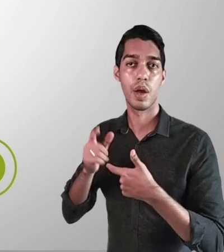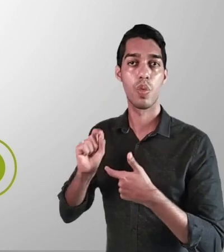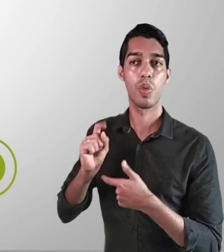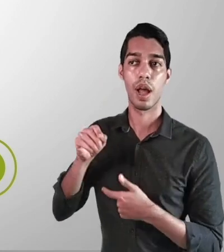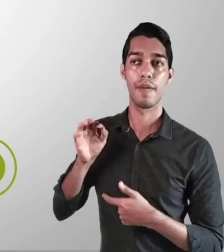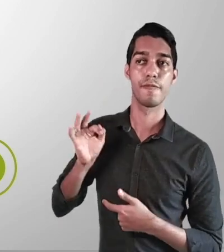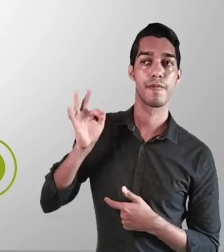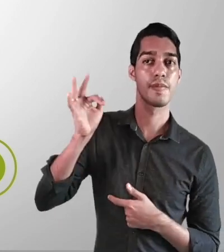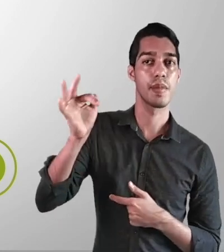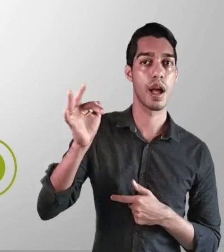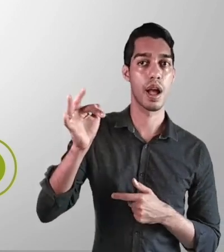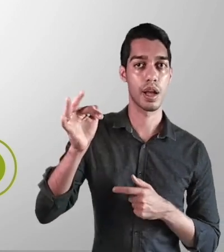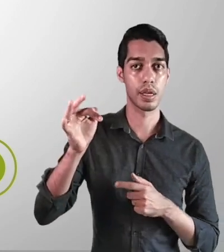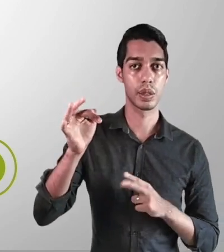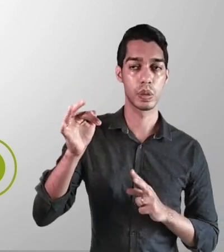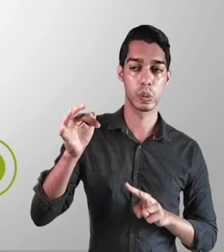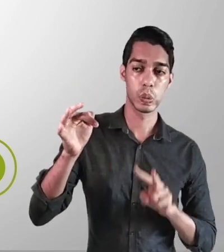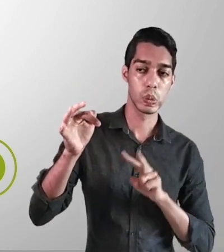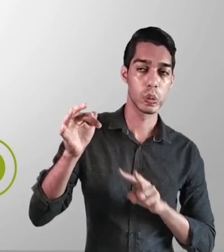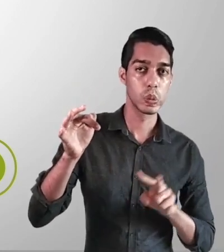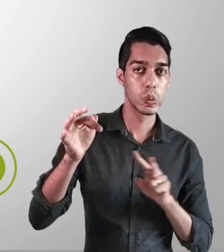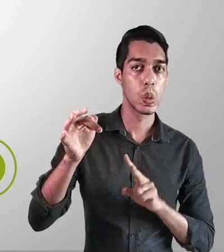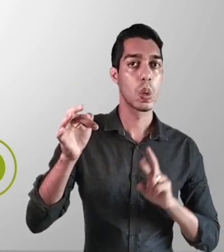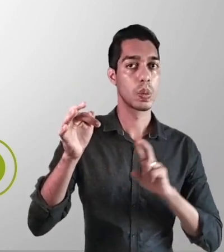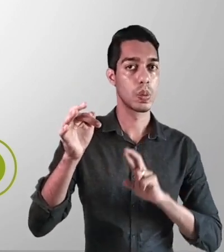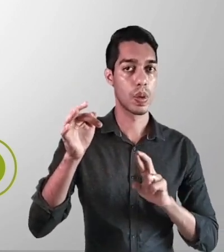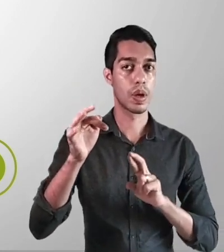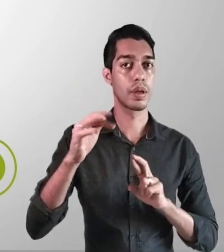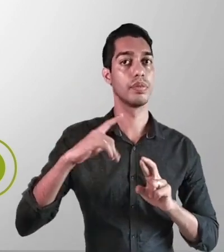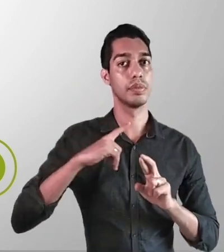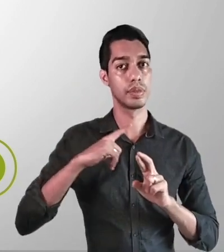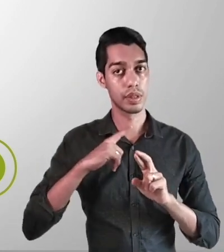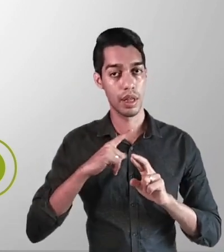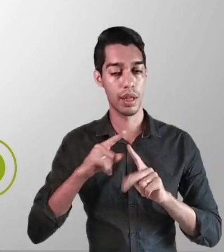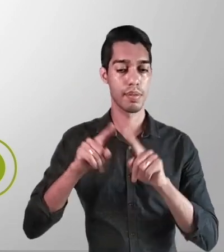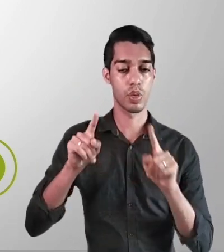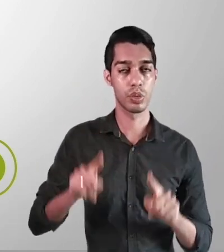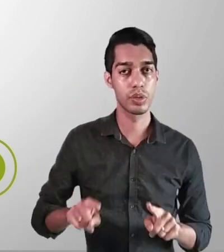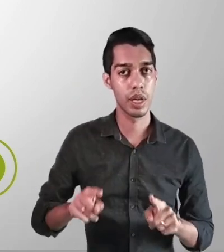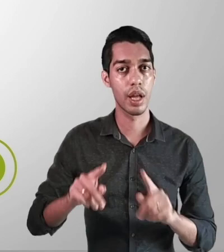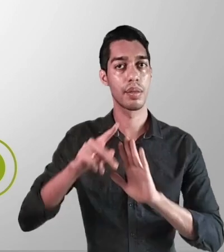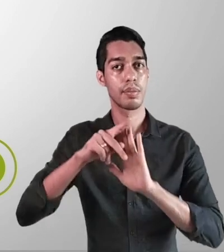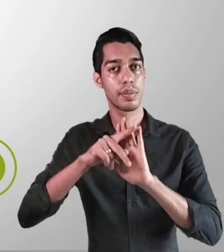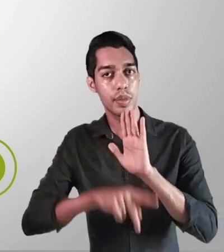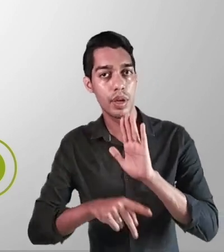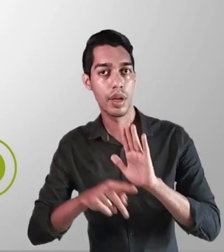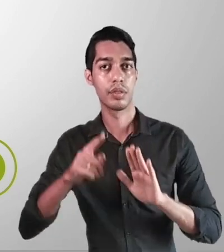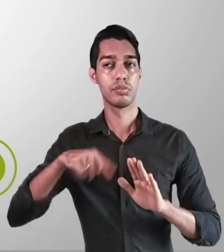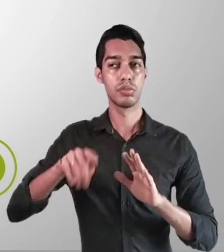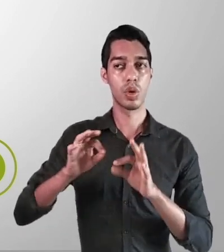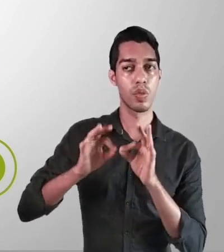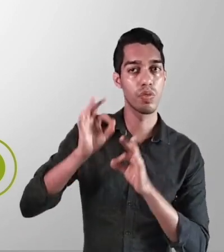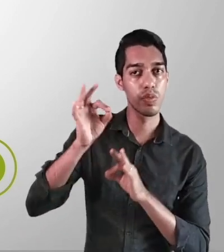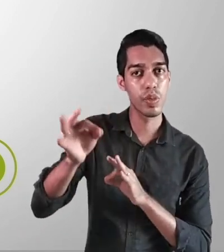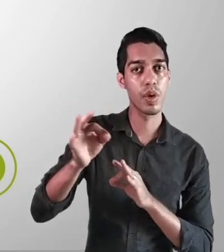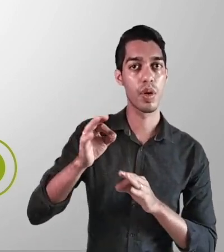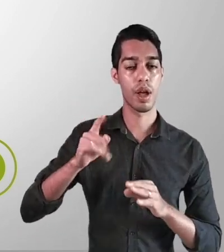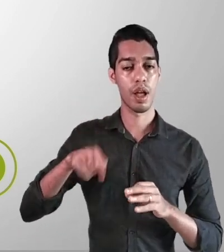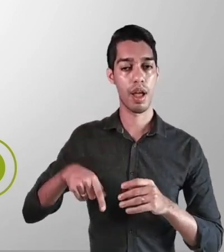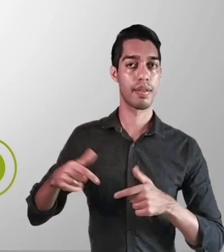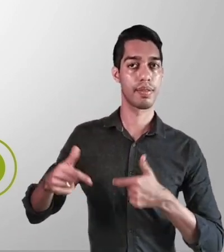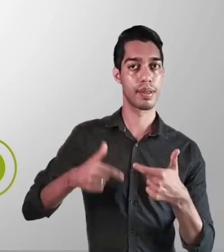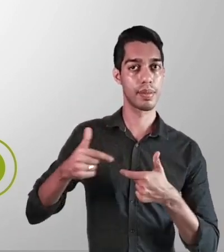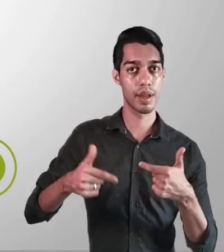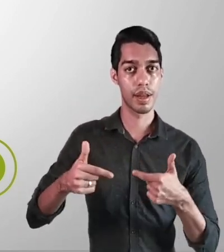né? Existem programas muito eficientes, muita coisa está acontecendo no curto prazo, ajudando a população. O próprio cenário